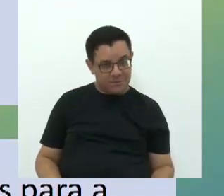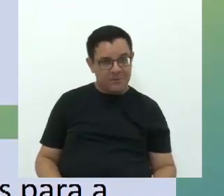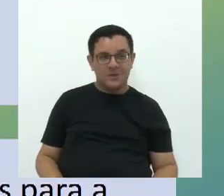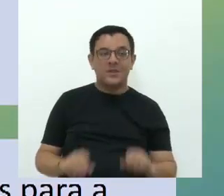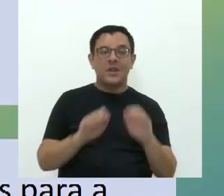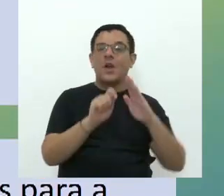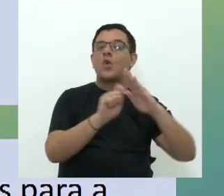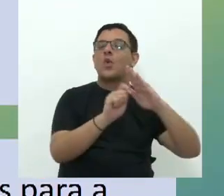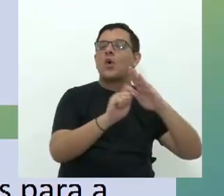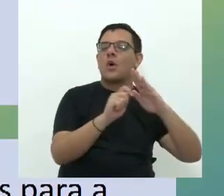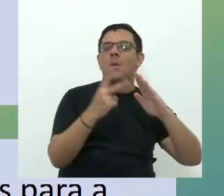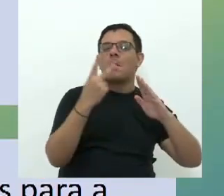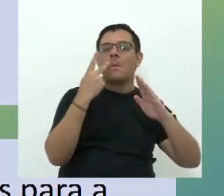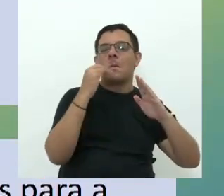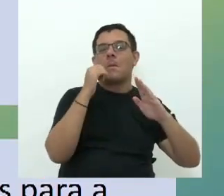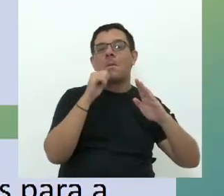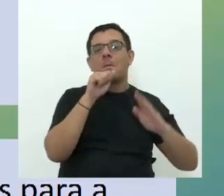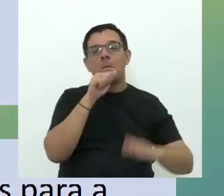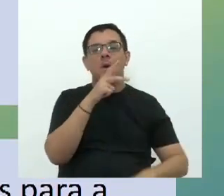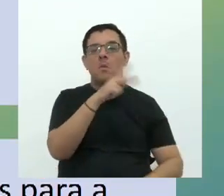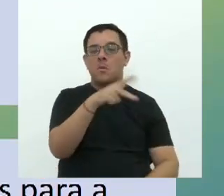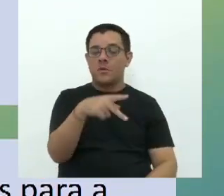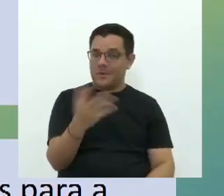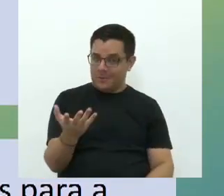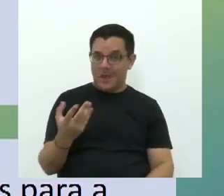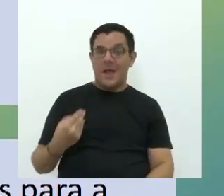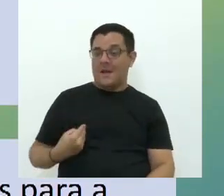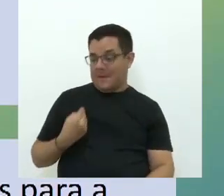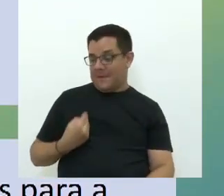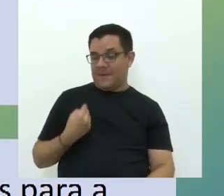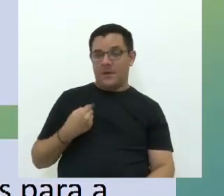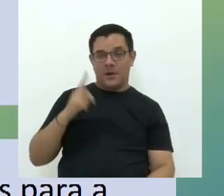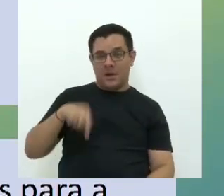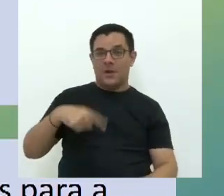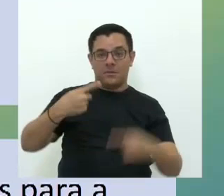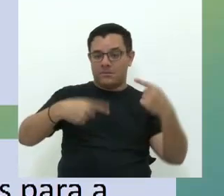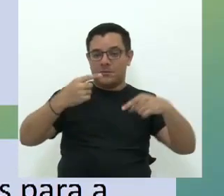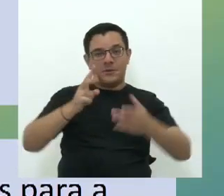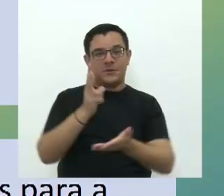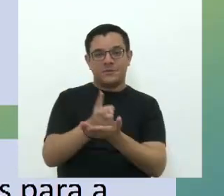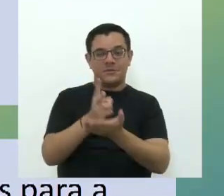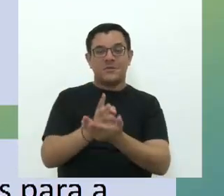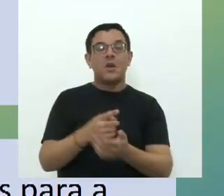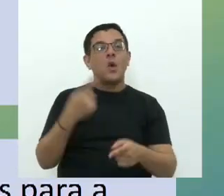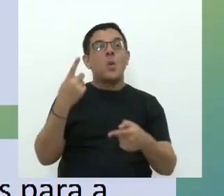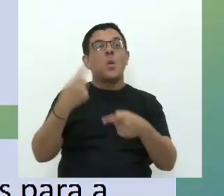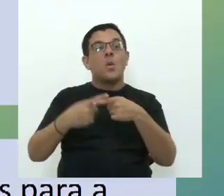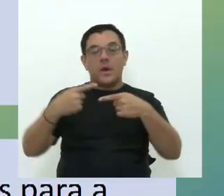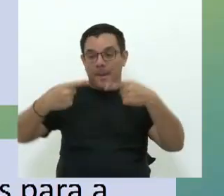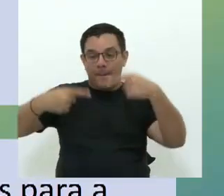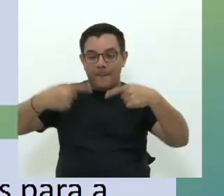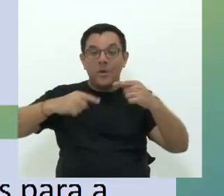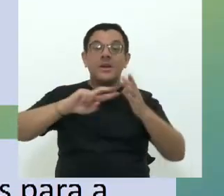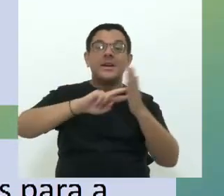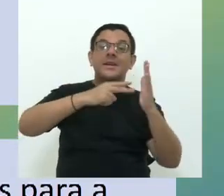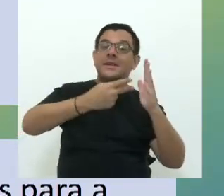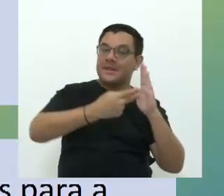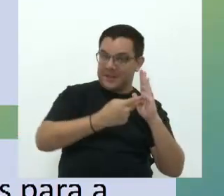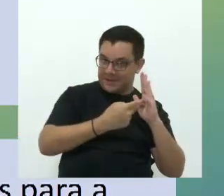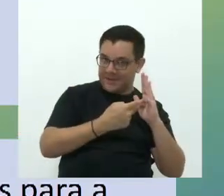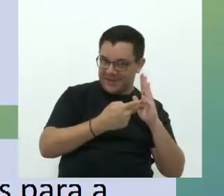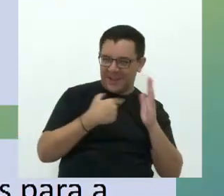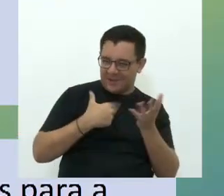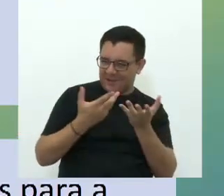professores a vida é política gente porque no fundo no fundo o sentido de política e é esse o ponto que eu gostaria de